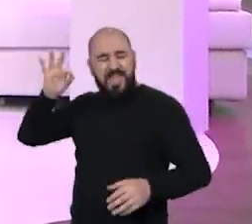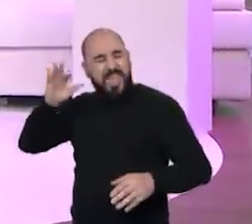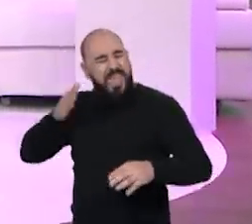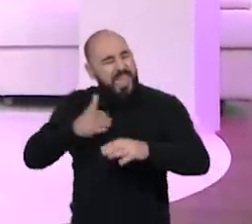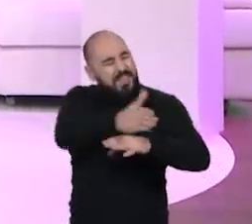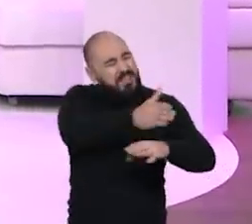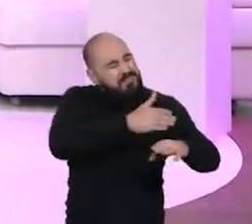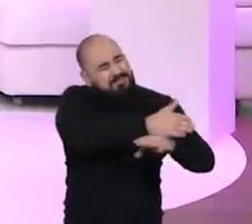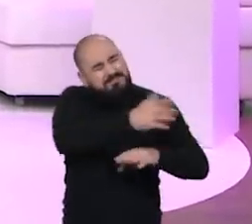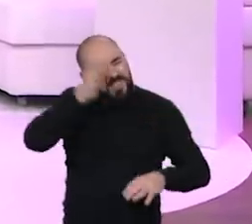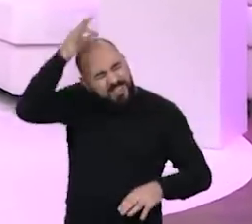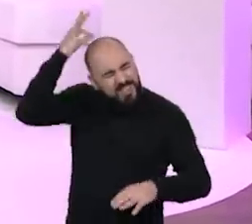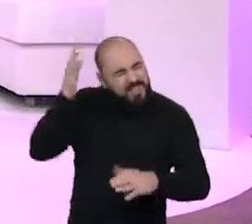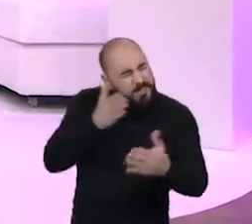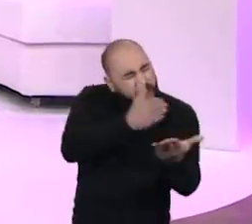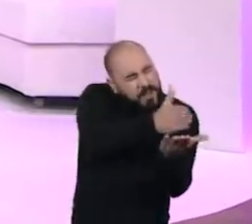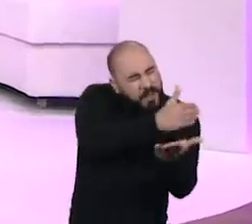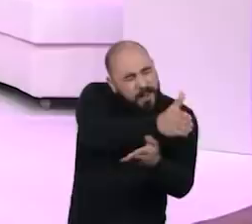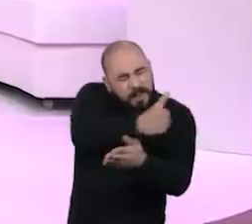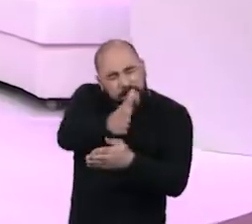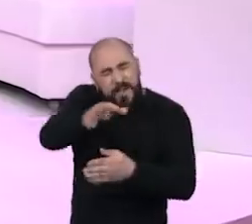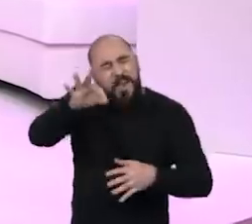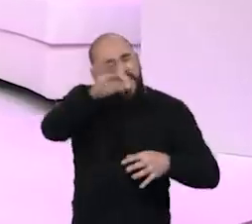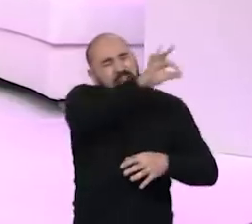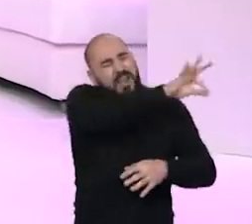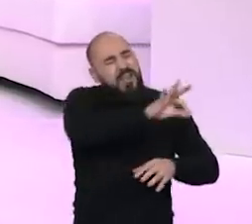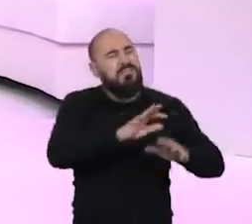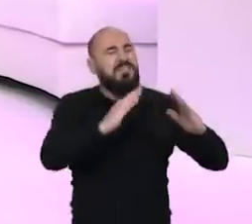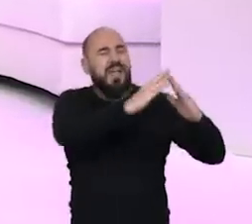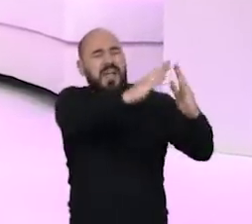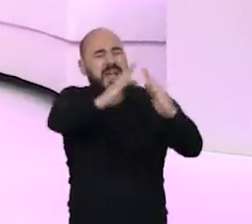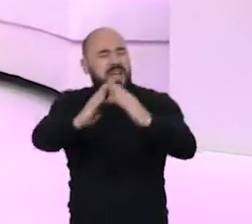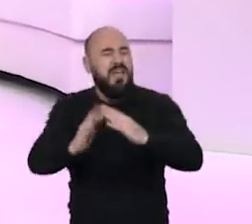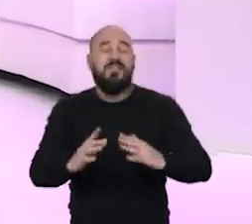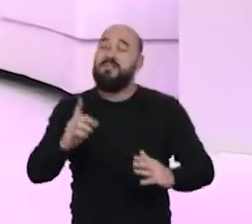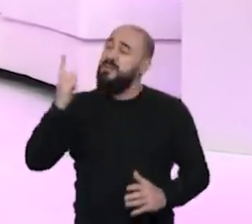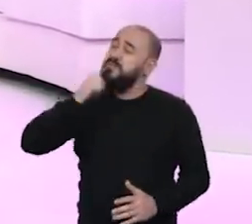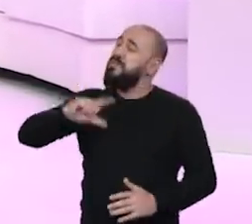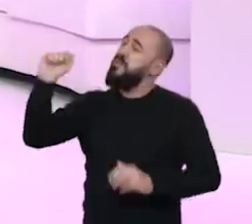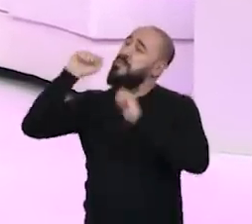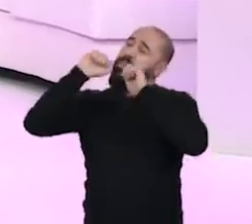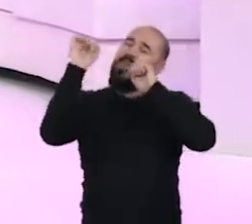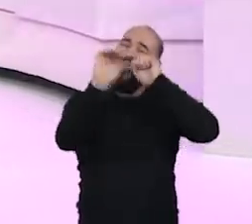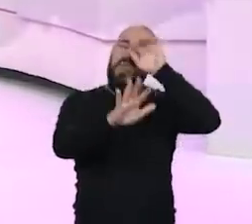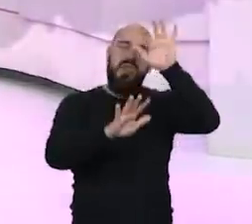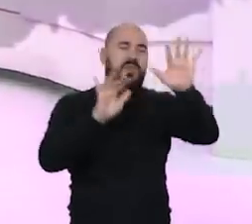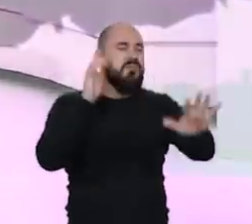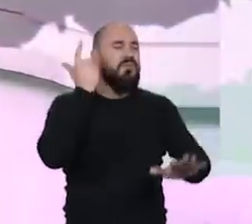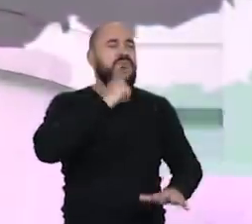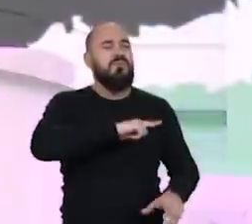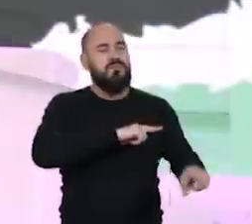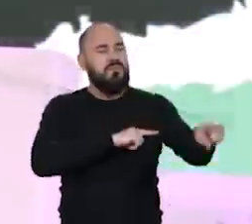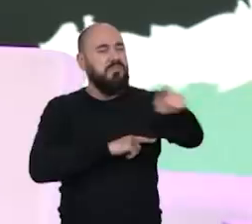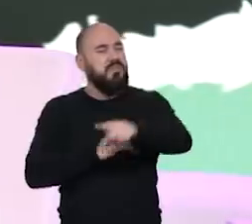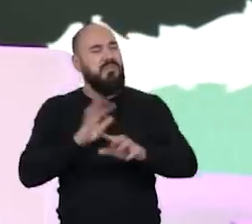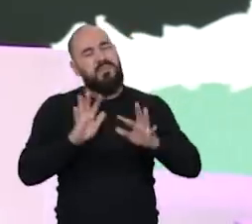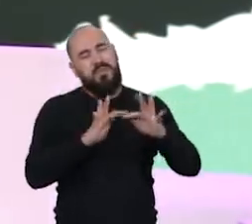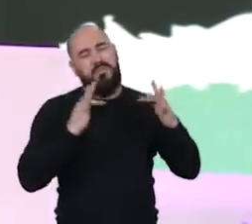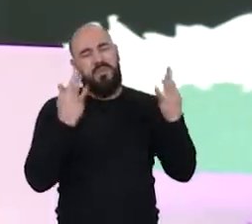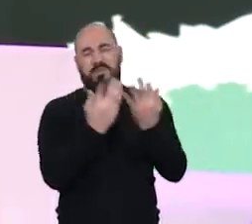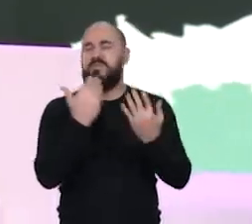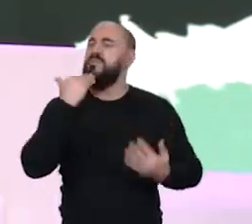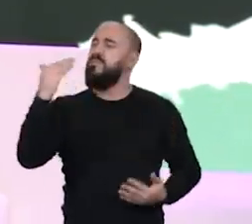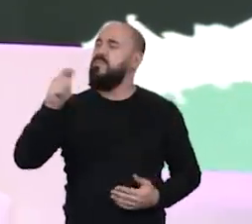aqui conectadas conosco, para que as bênçãos dos céus alcancem cada membro destas famílias. É o